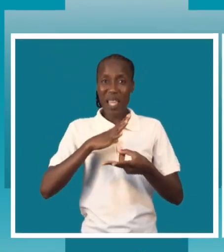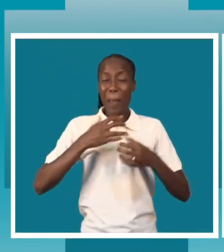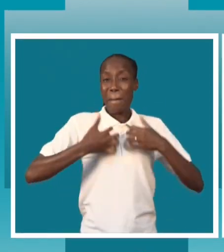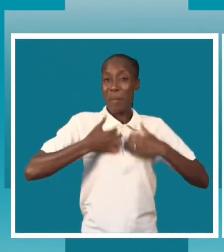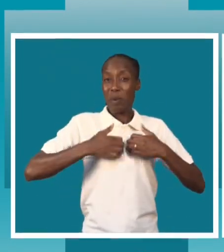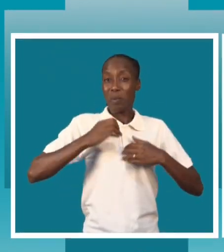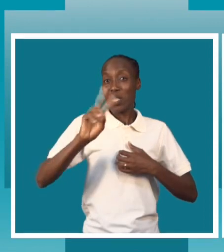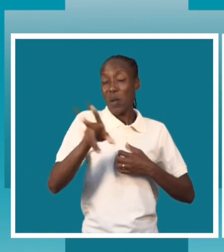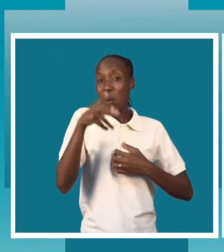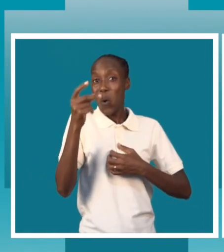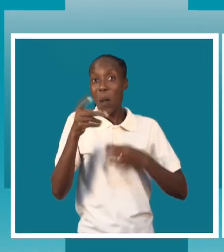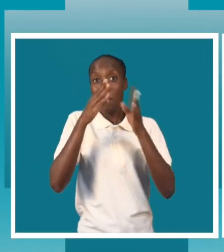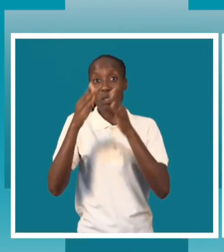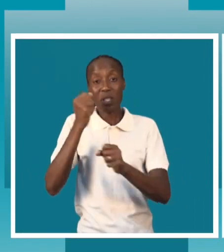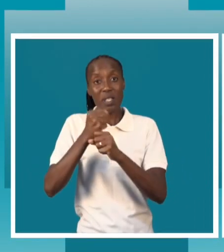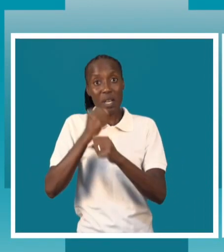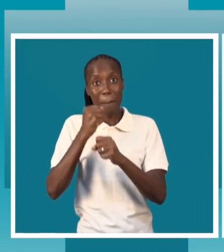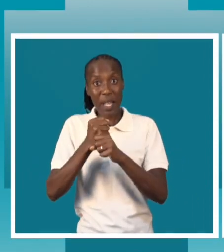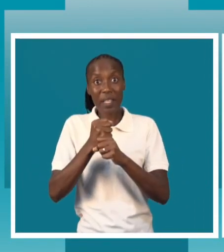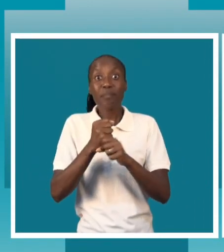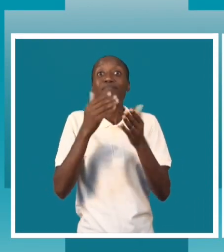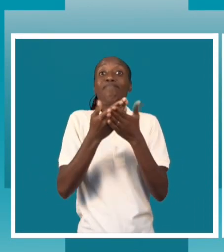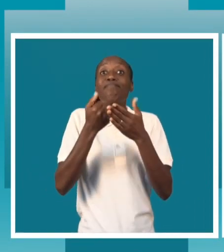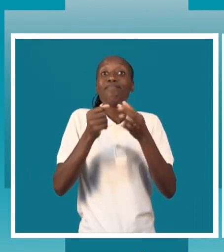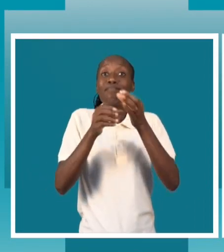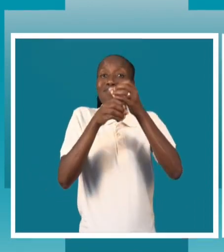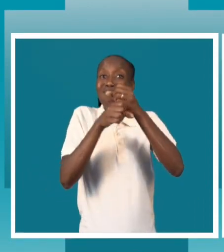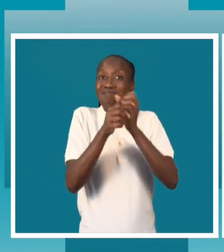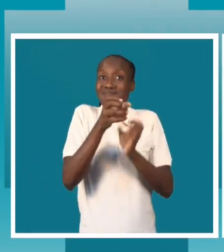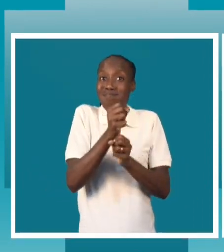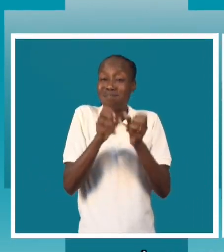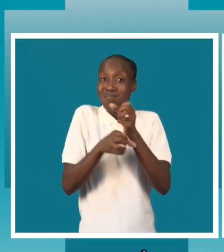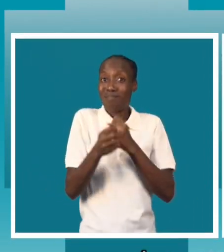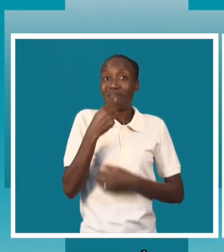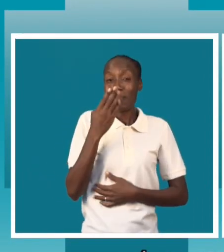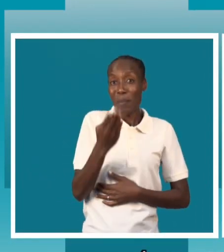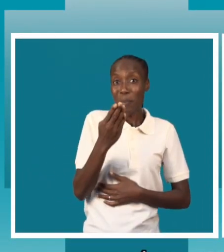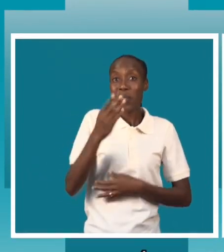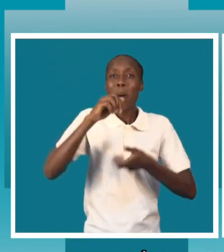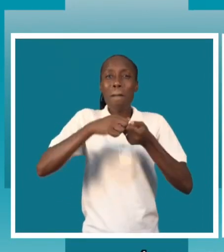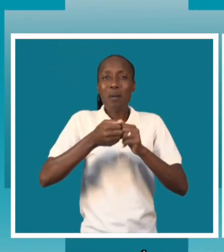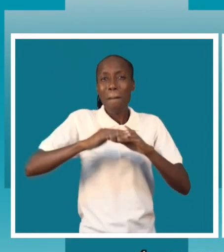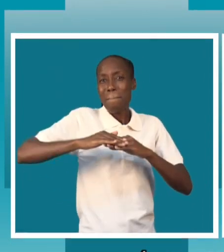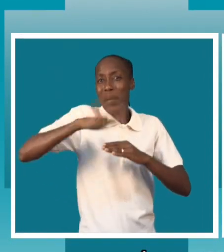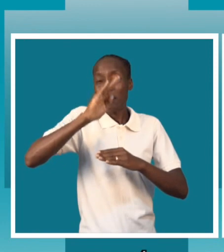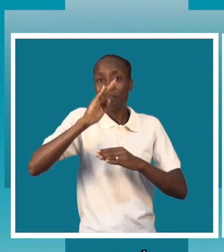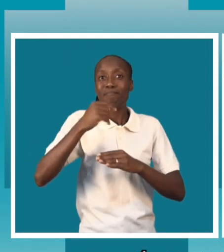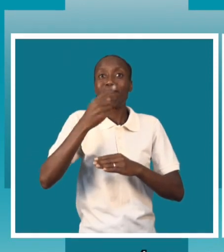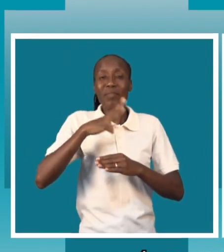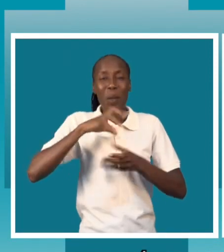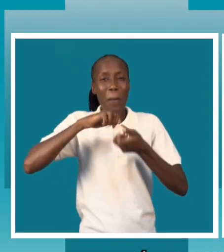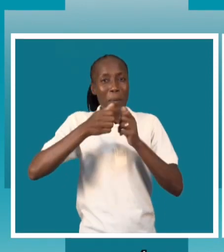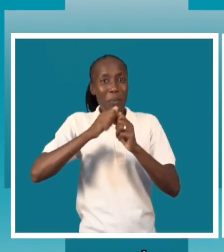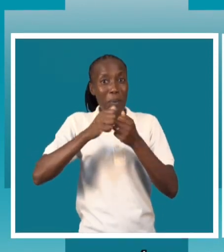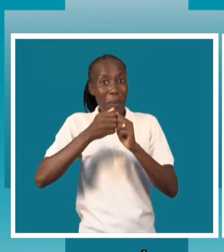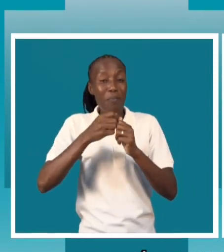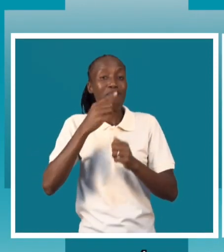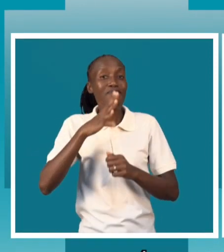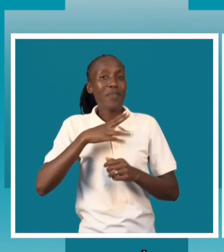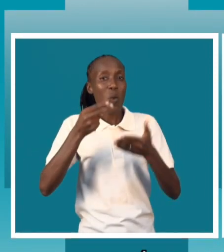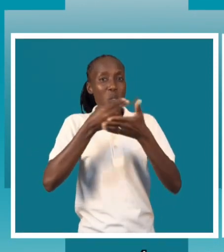existe uma nova preocupação por parte dos profissionais de saúde em coluna vertebral. É o text neck, ou síndrome do pescoço de